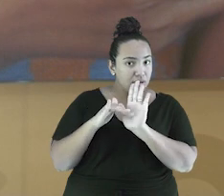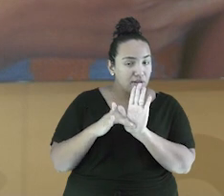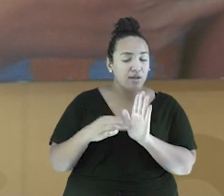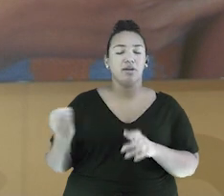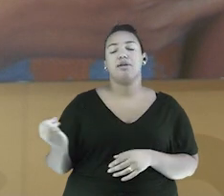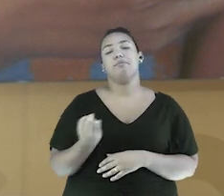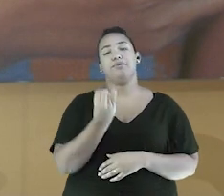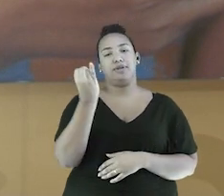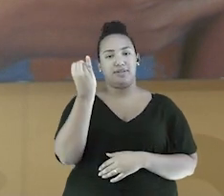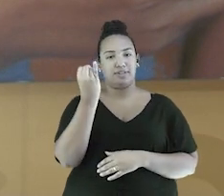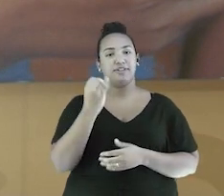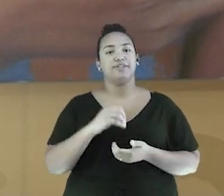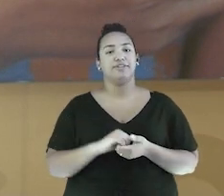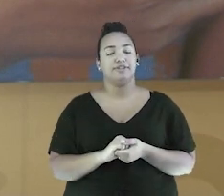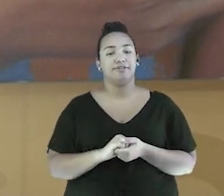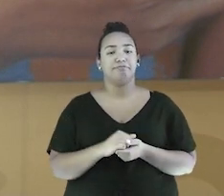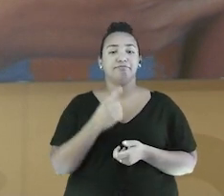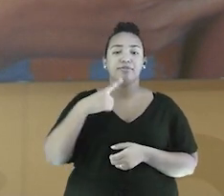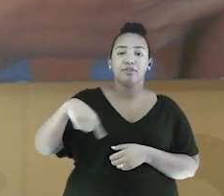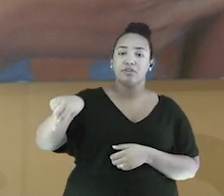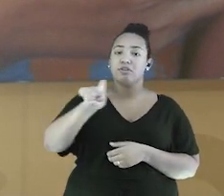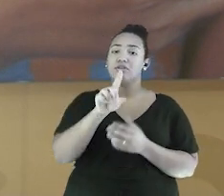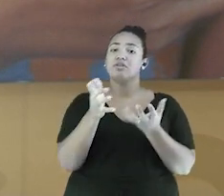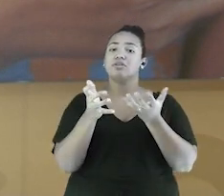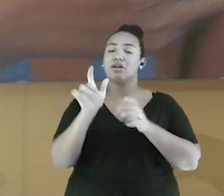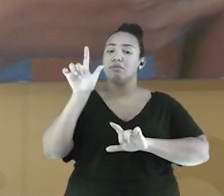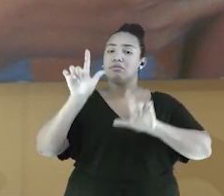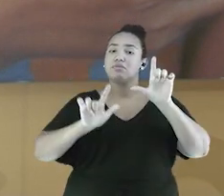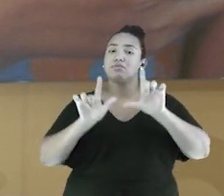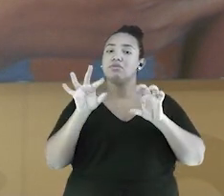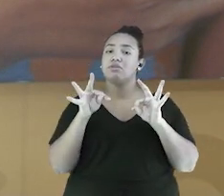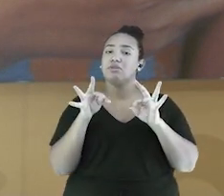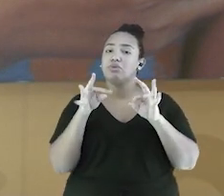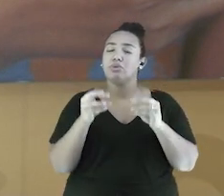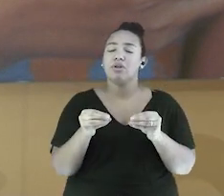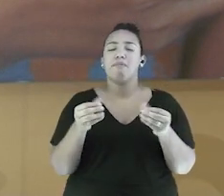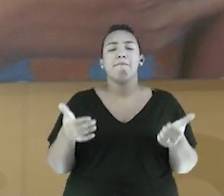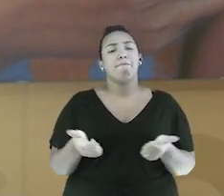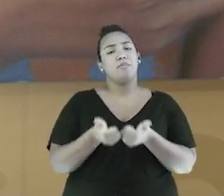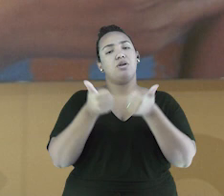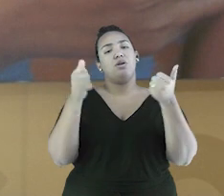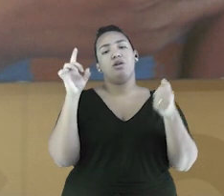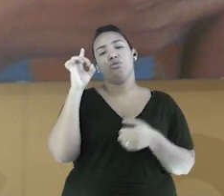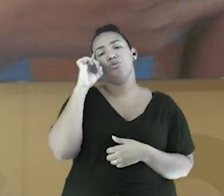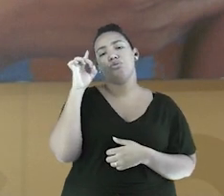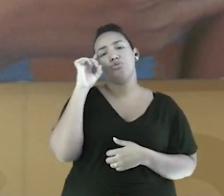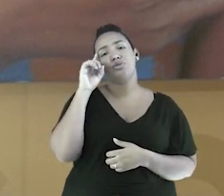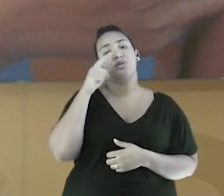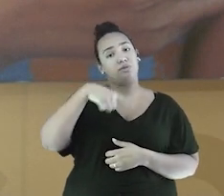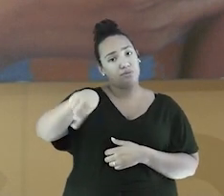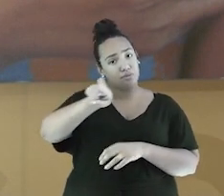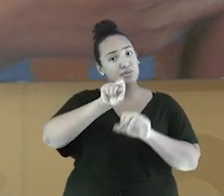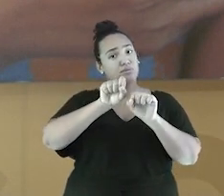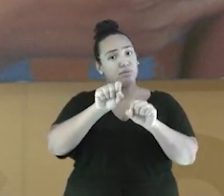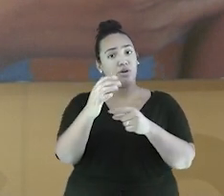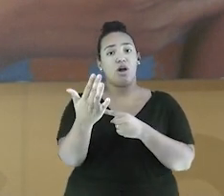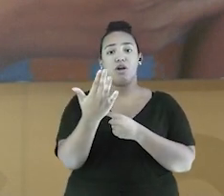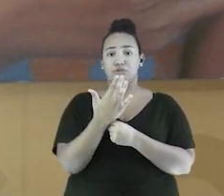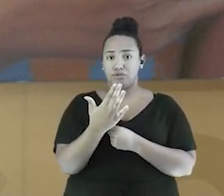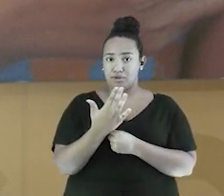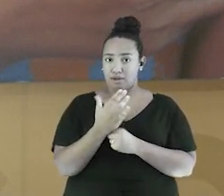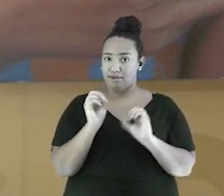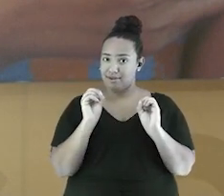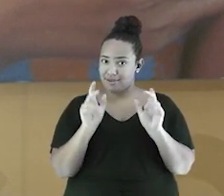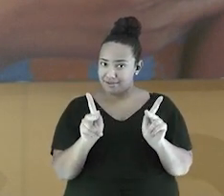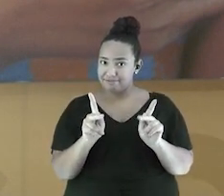importante para nós. Nós queremos melhorar nosso programa a cada dia e vocês podem nos ajudar a fazer isso. Conto